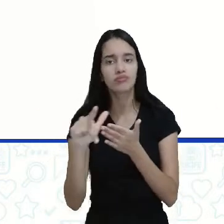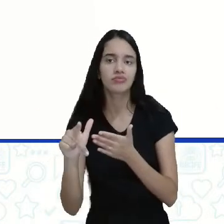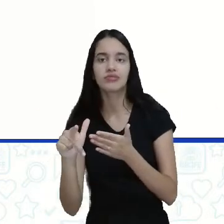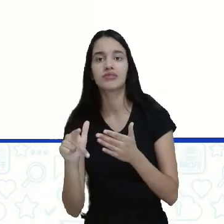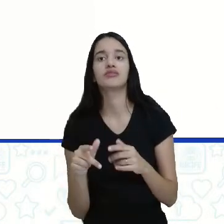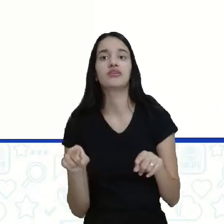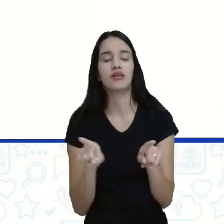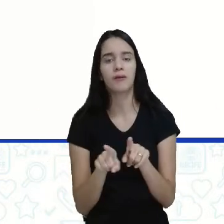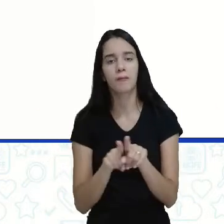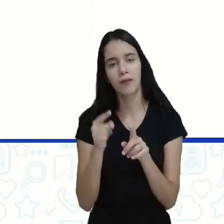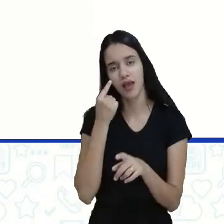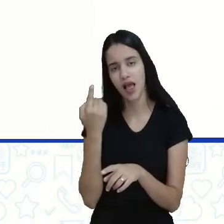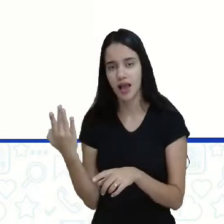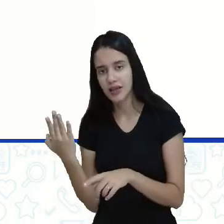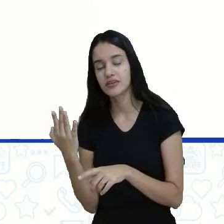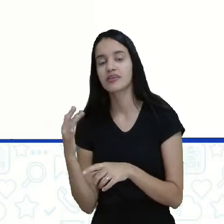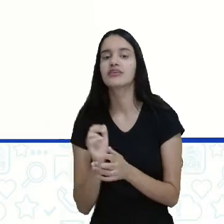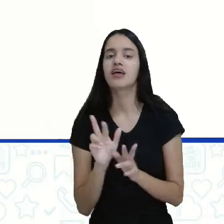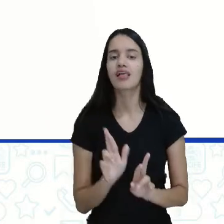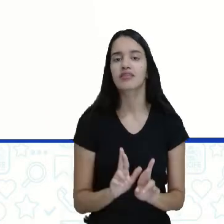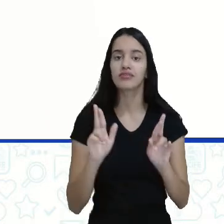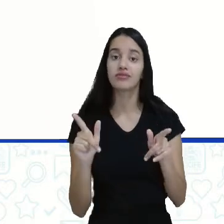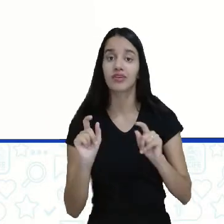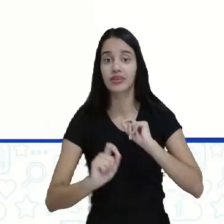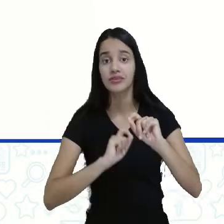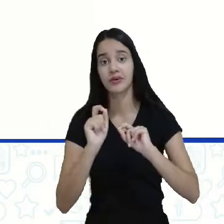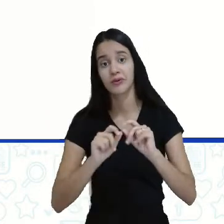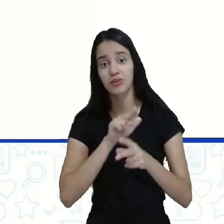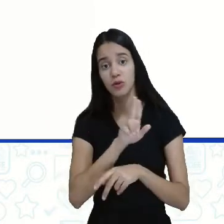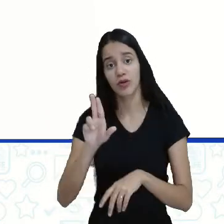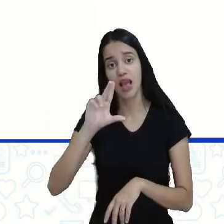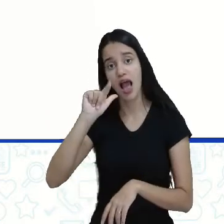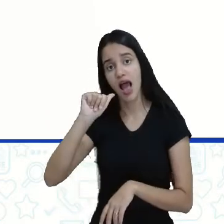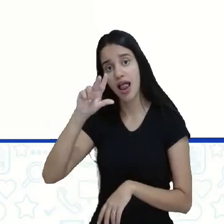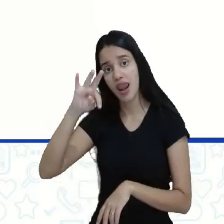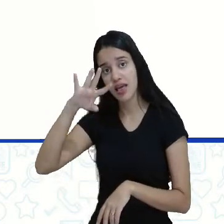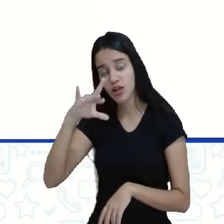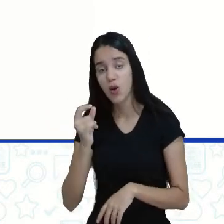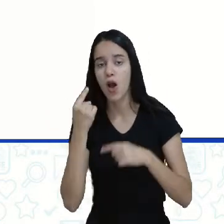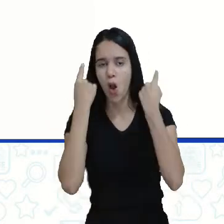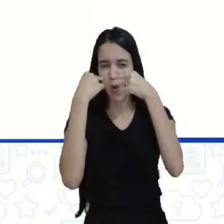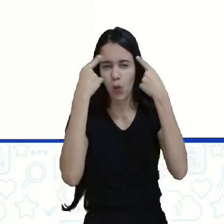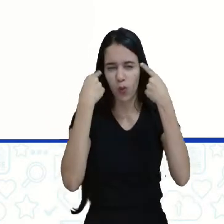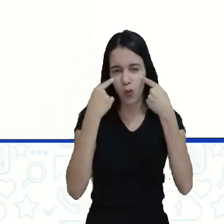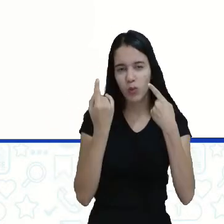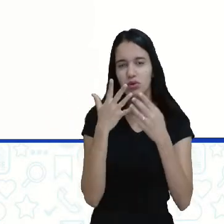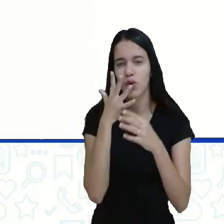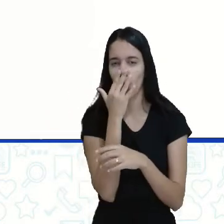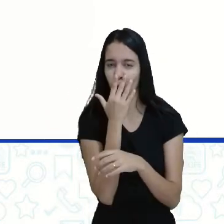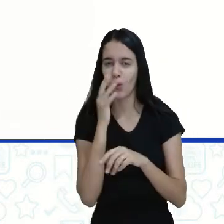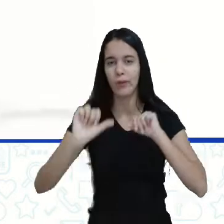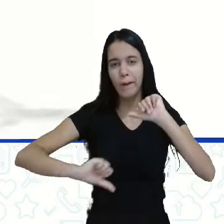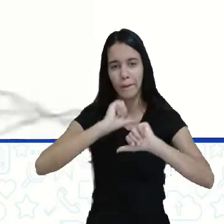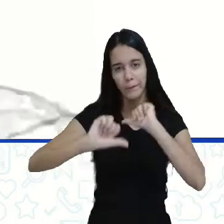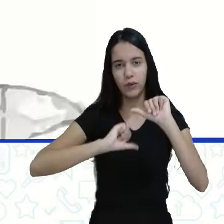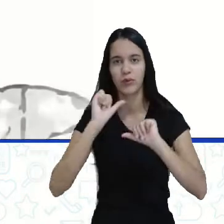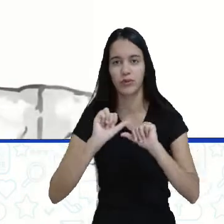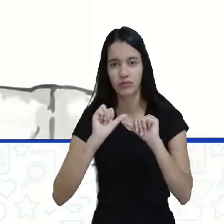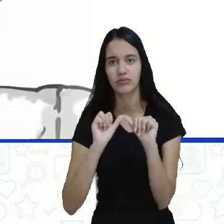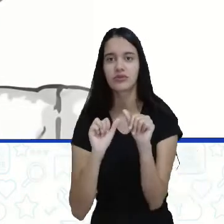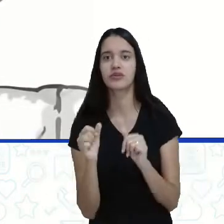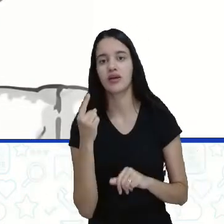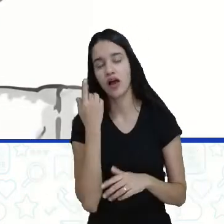gene. Essas diferentes formas são chamadas de alelos. Por exemplo, a cor dos olhos é codificada por diferentes alelos do mesmo